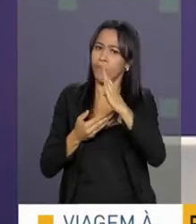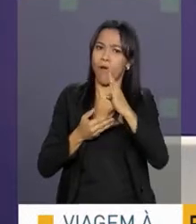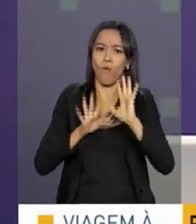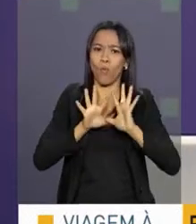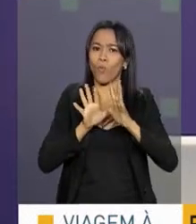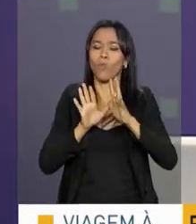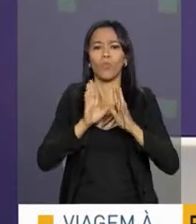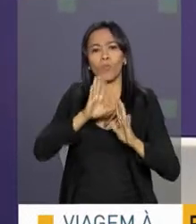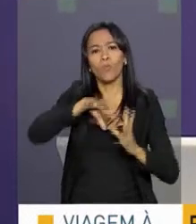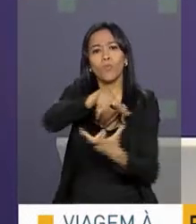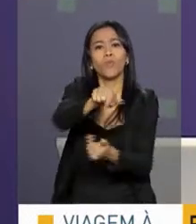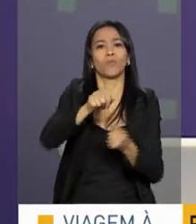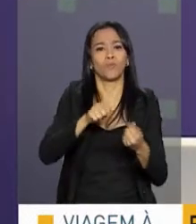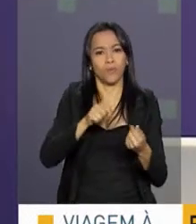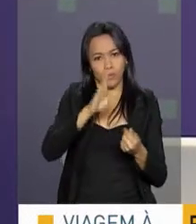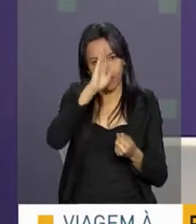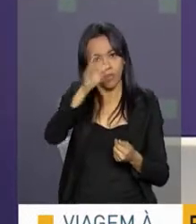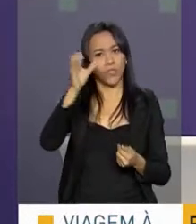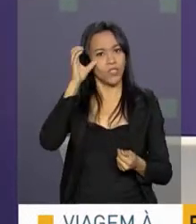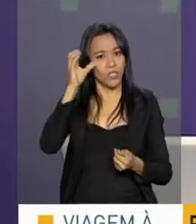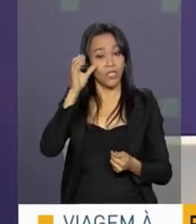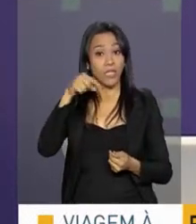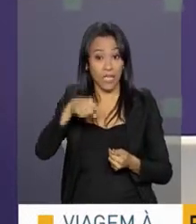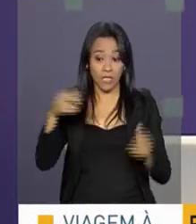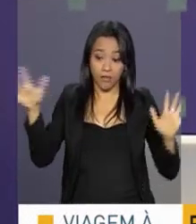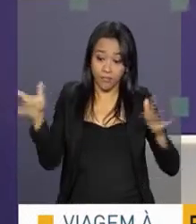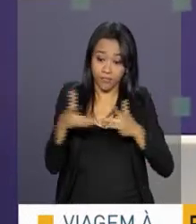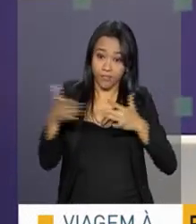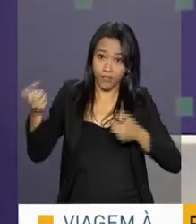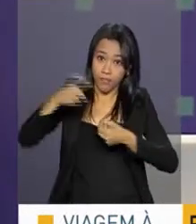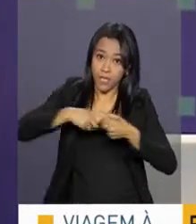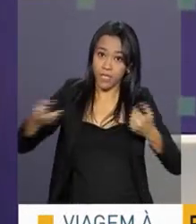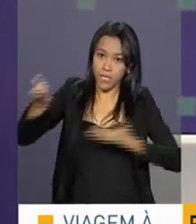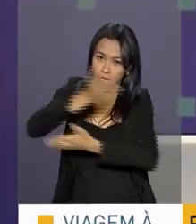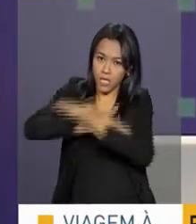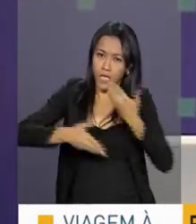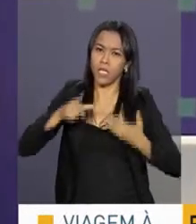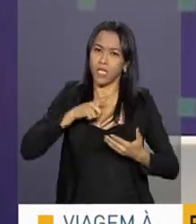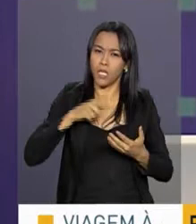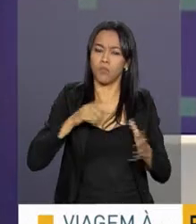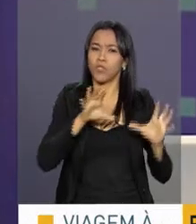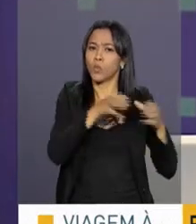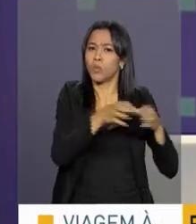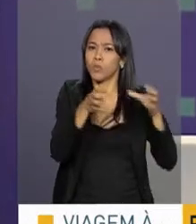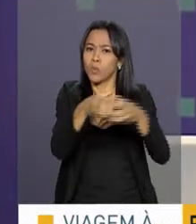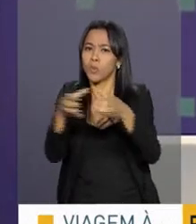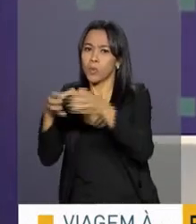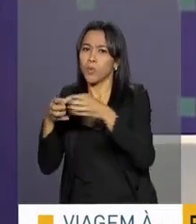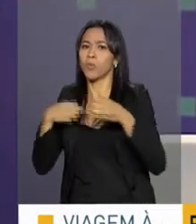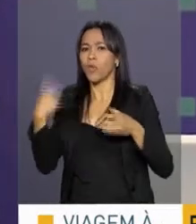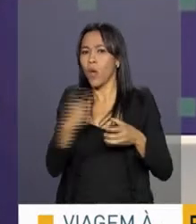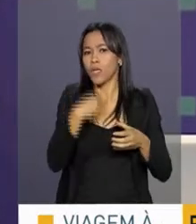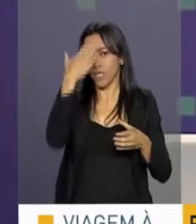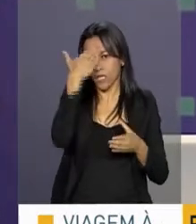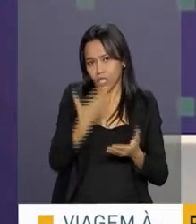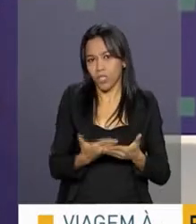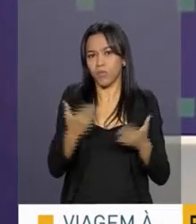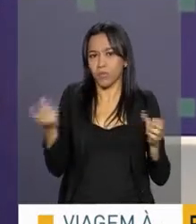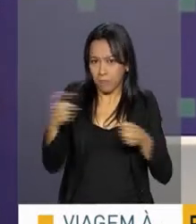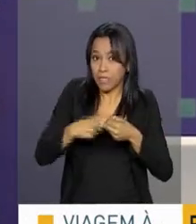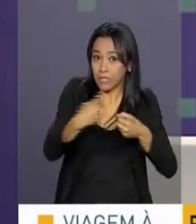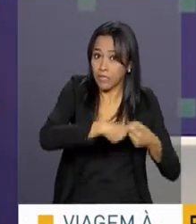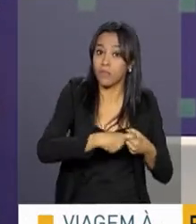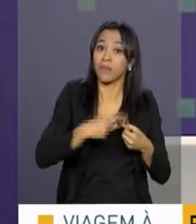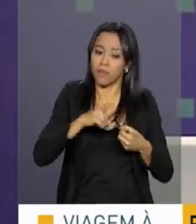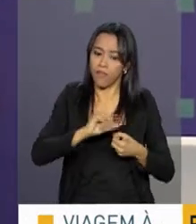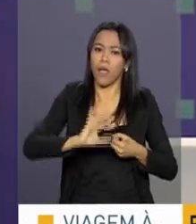mundo e, dentro dessa parceria que temos no BRICS, no G20, acreditamos que muitas